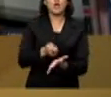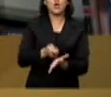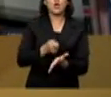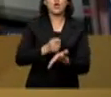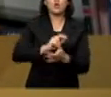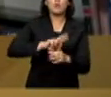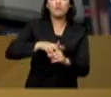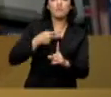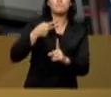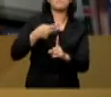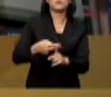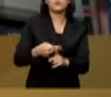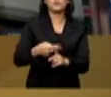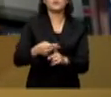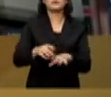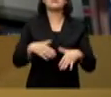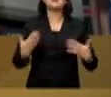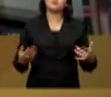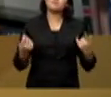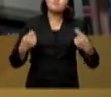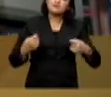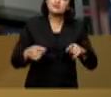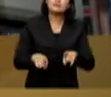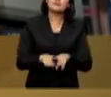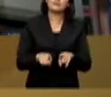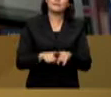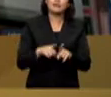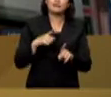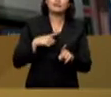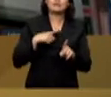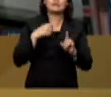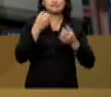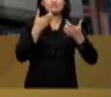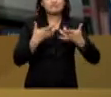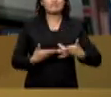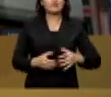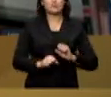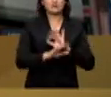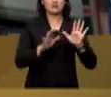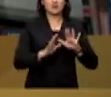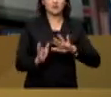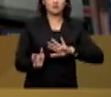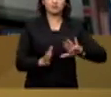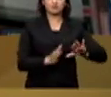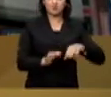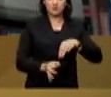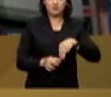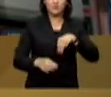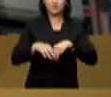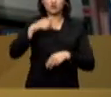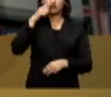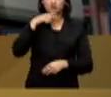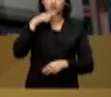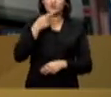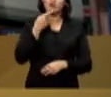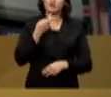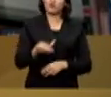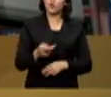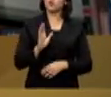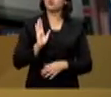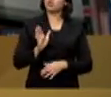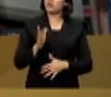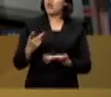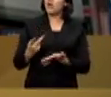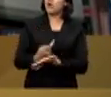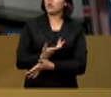poder público. Já o ministro Gilmar Mendes, em síntese, lembrou a existência de casos de